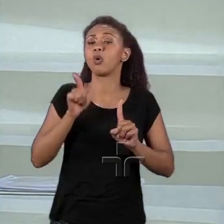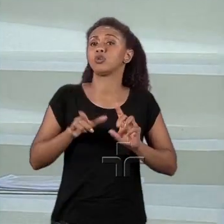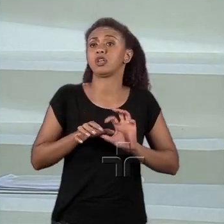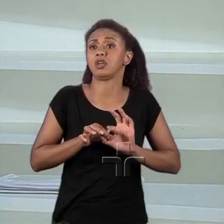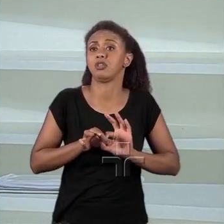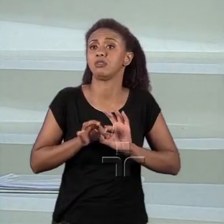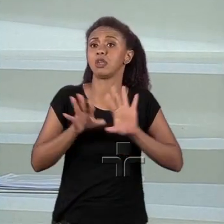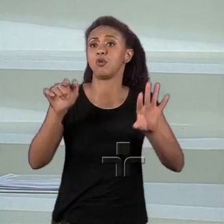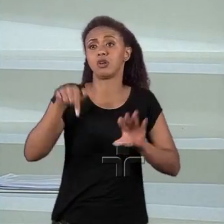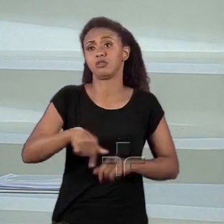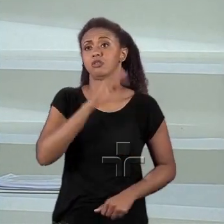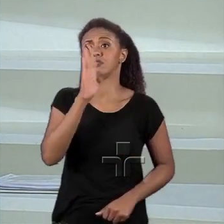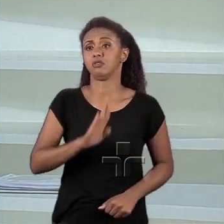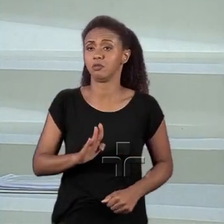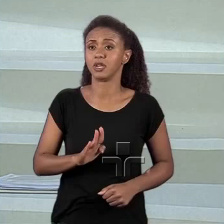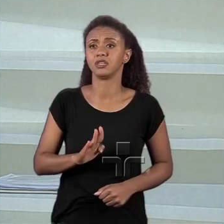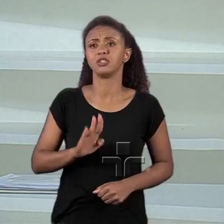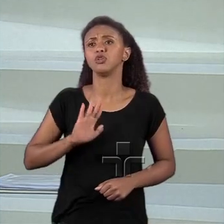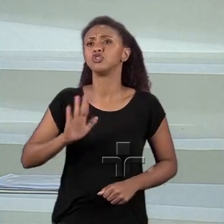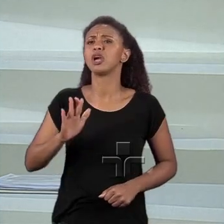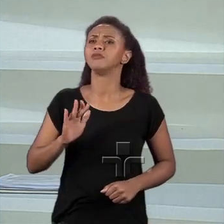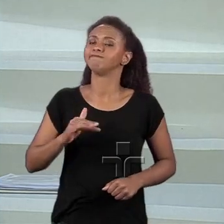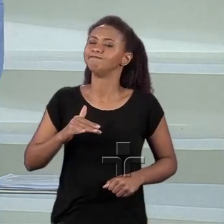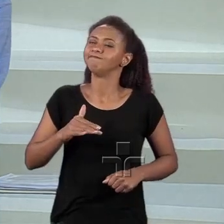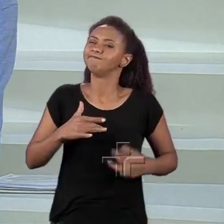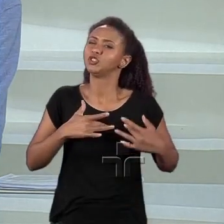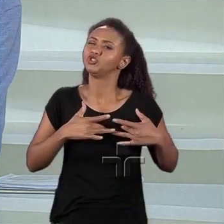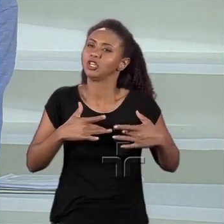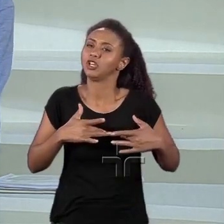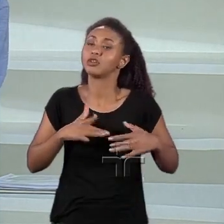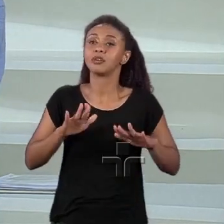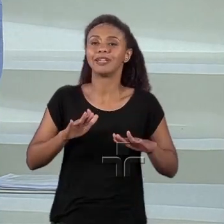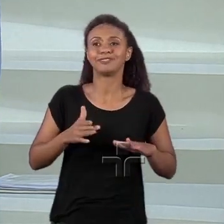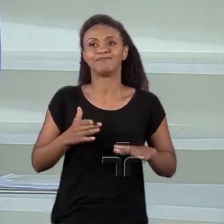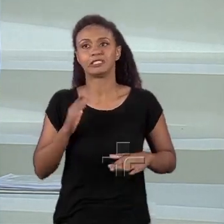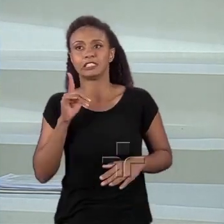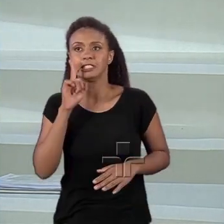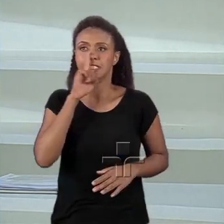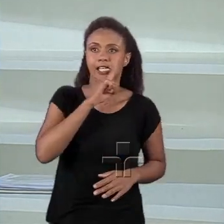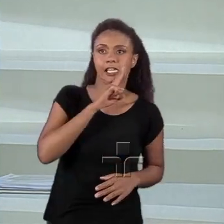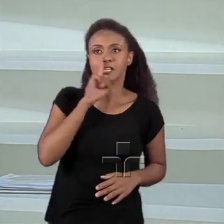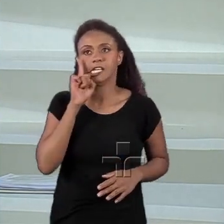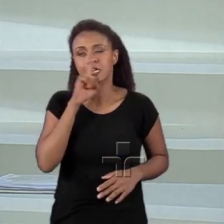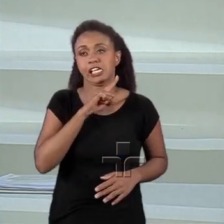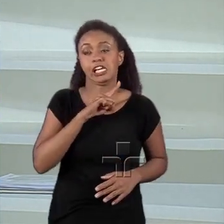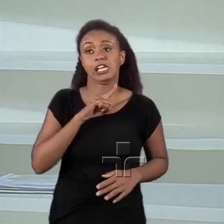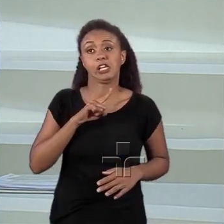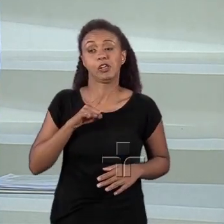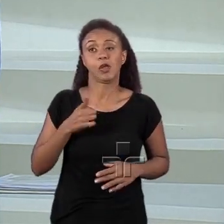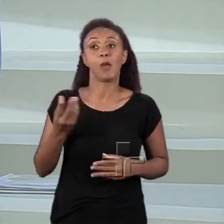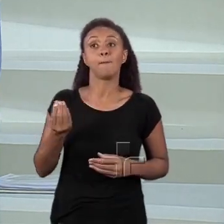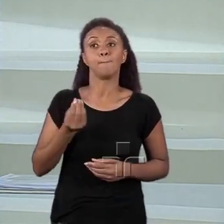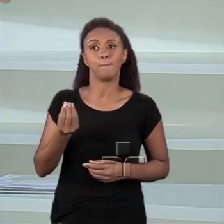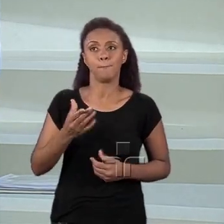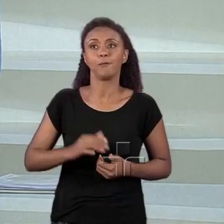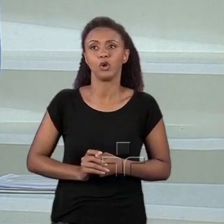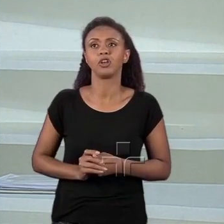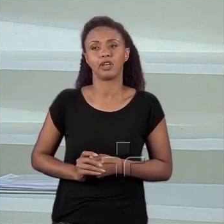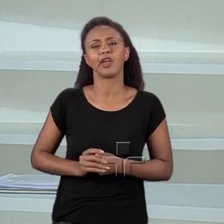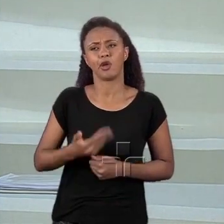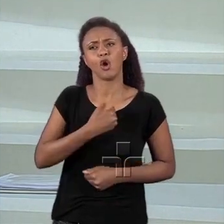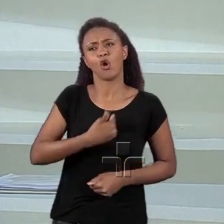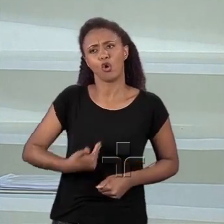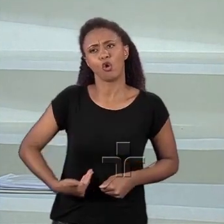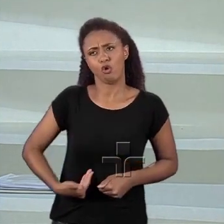a mais ambiciosa e a mais generosa. Mas tem patinado inclusive porque o governo federal nos últimos